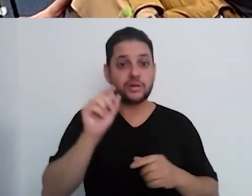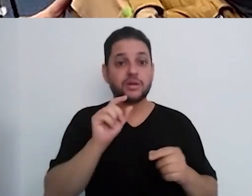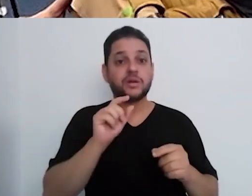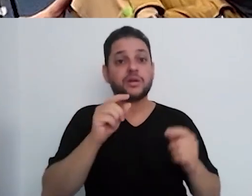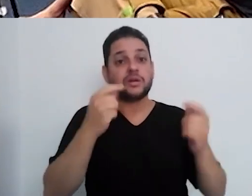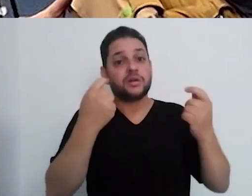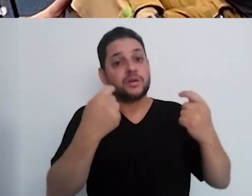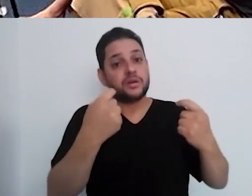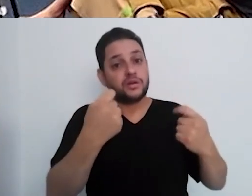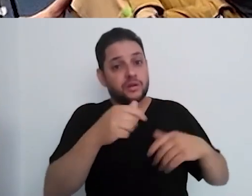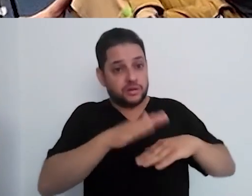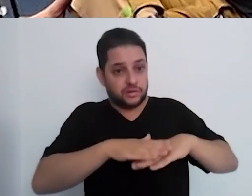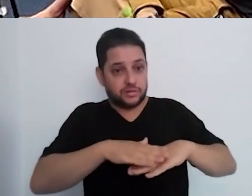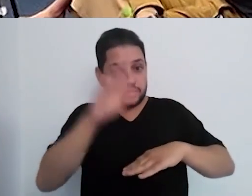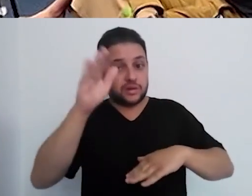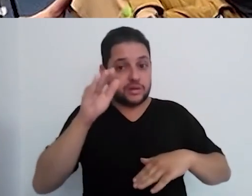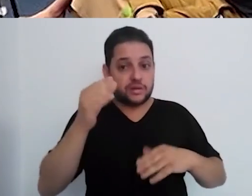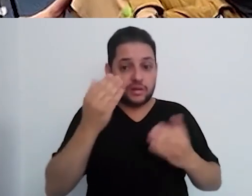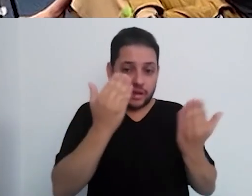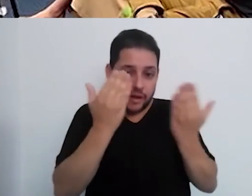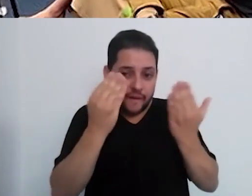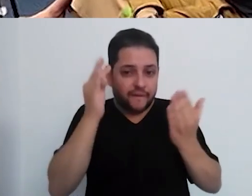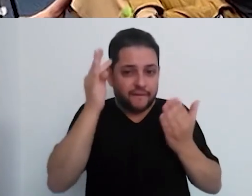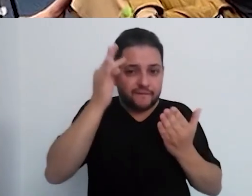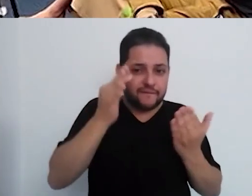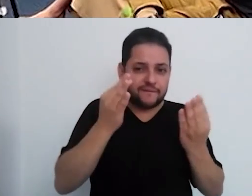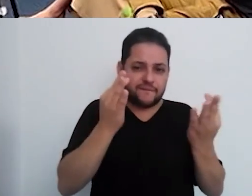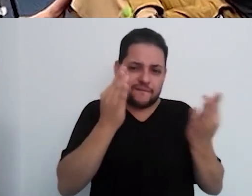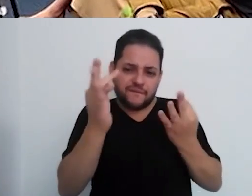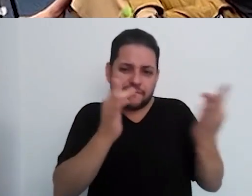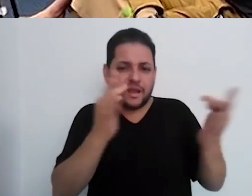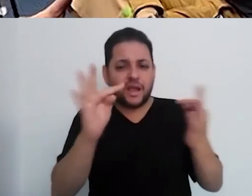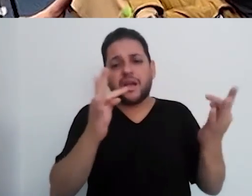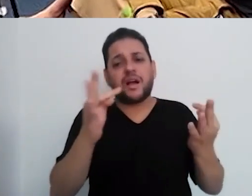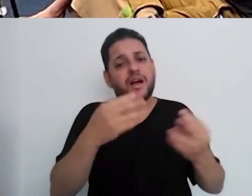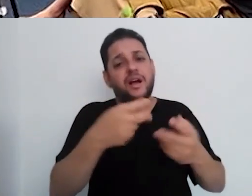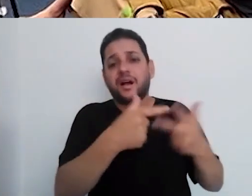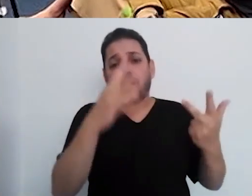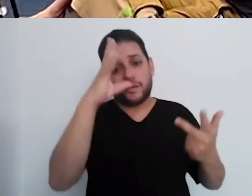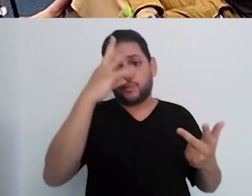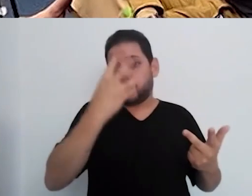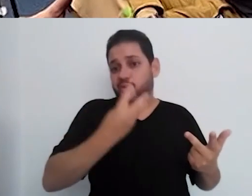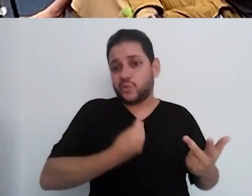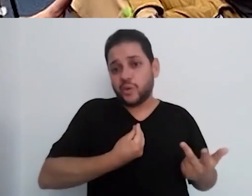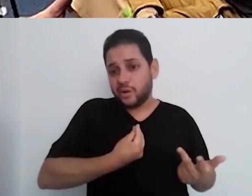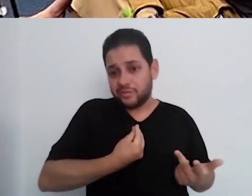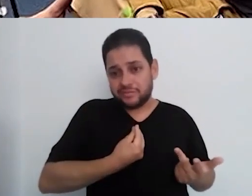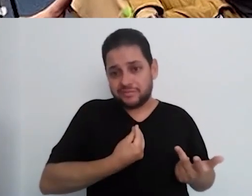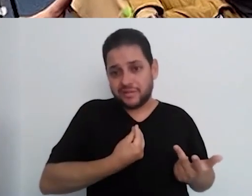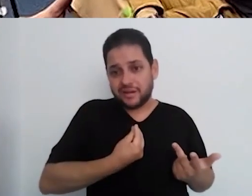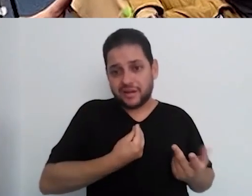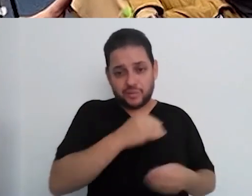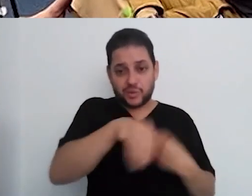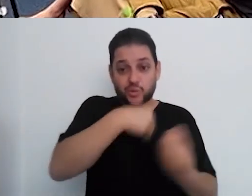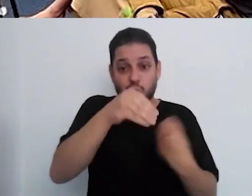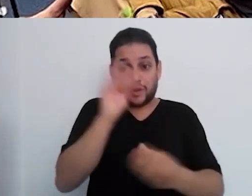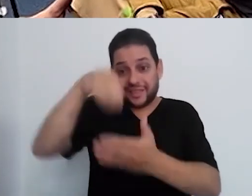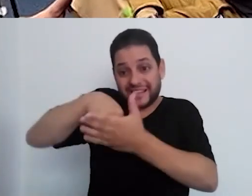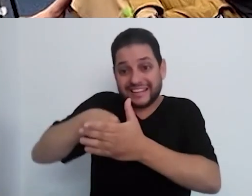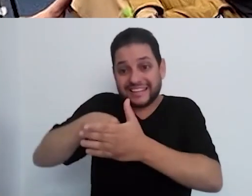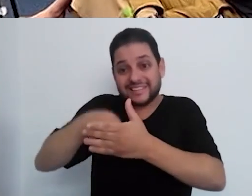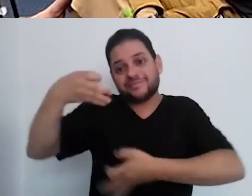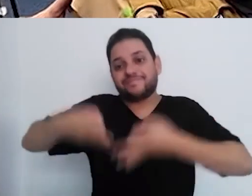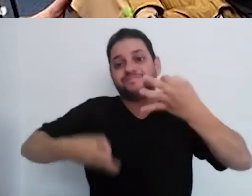além de terapia, é algo que tem uma coisa espiritual, e aí eu acho que é uma mistura que não pode acontecer dentro do judiciário. Você tem